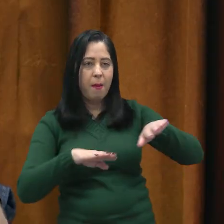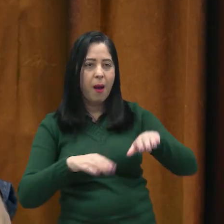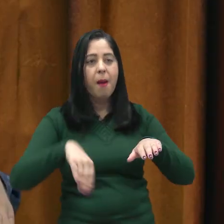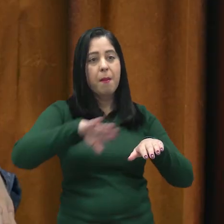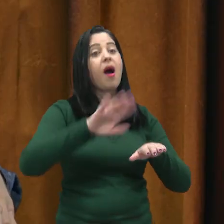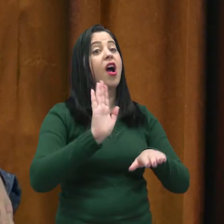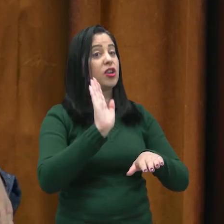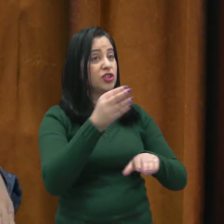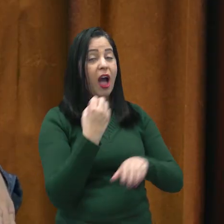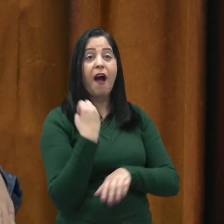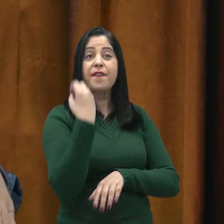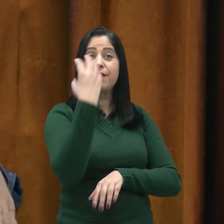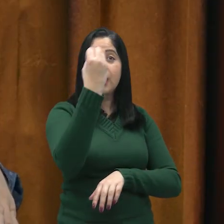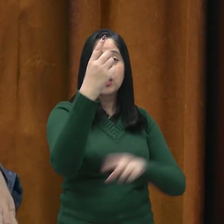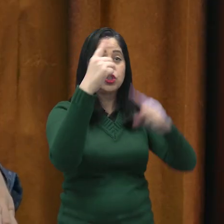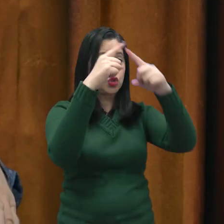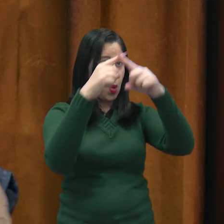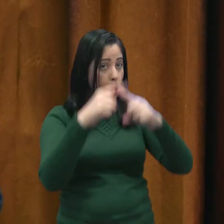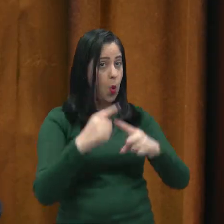só